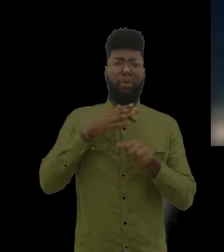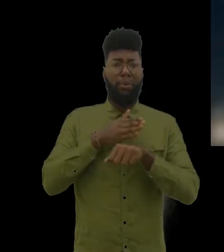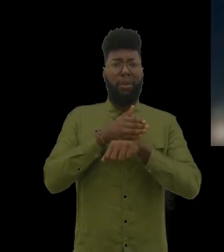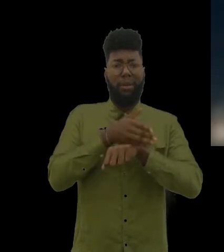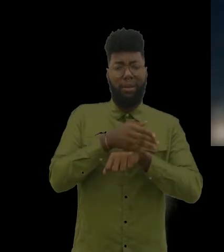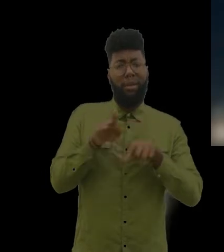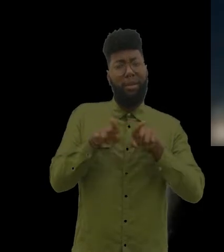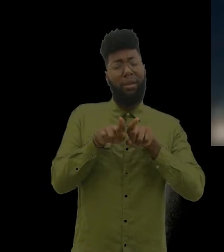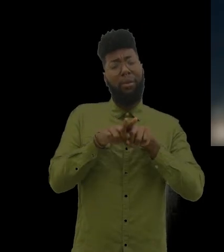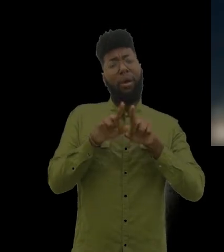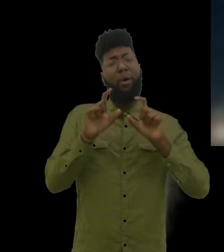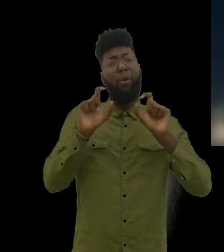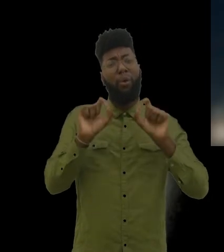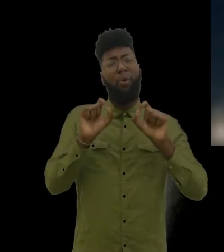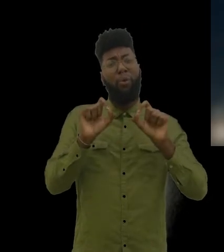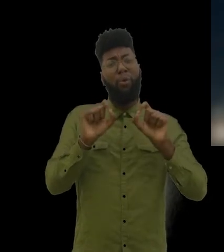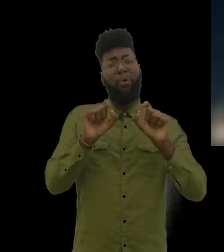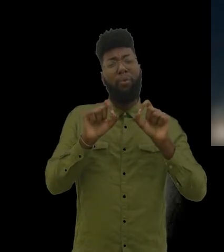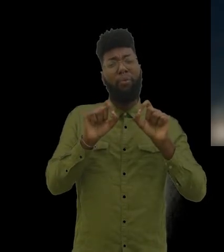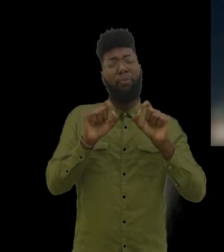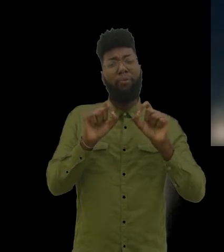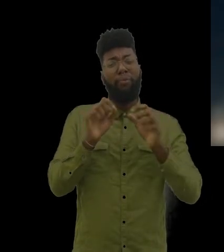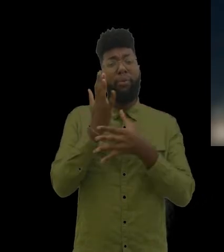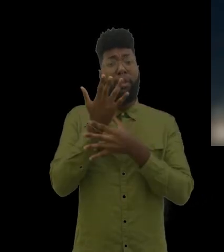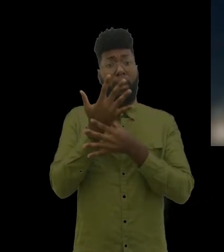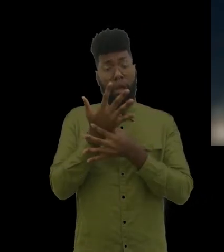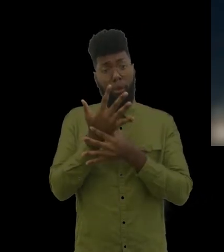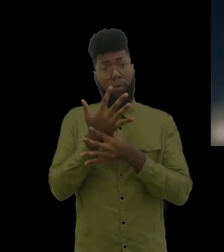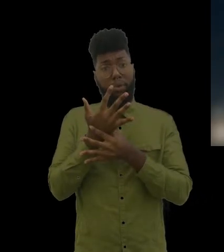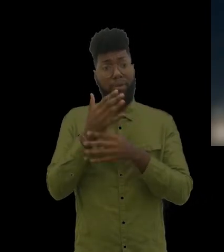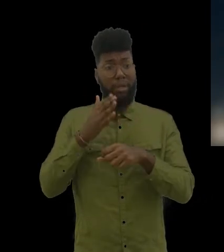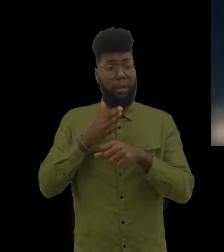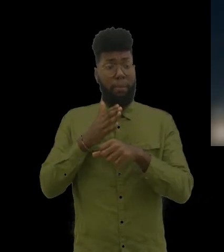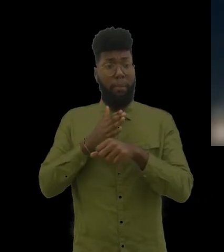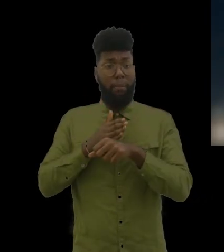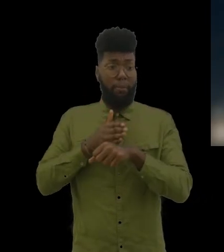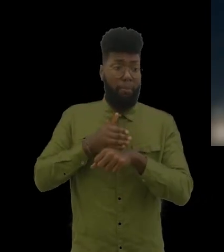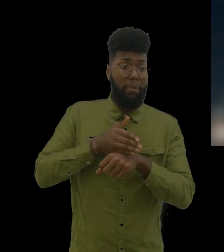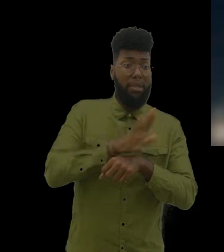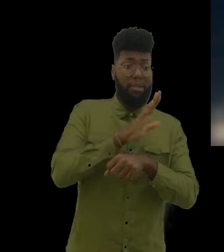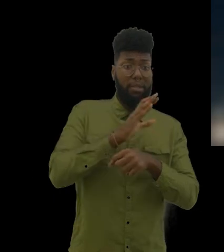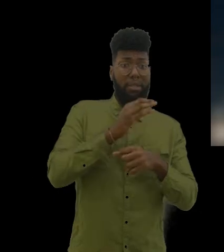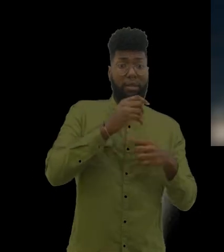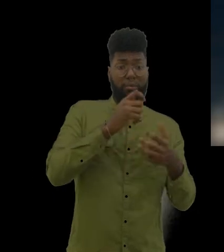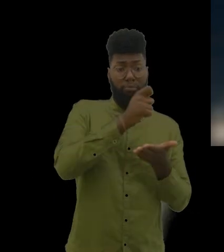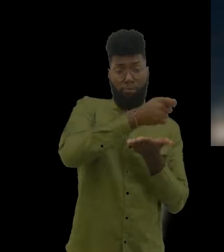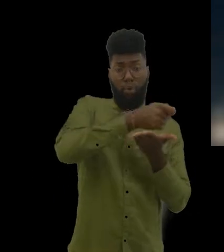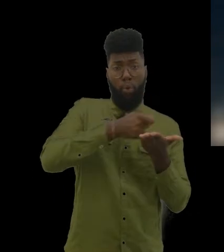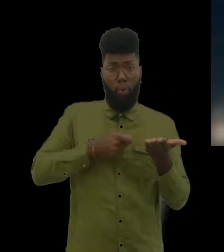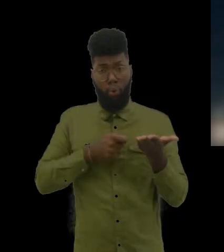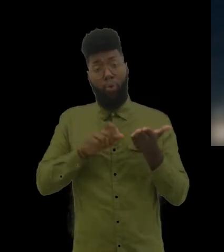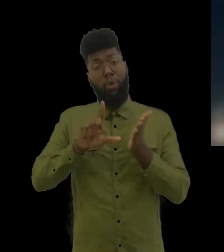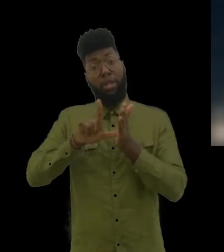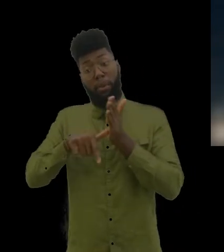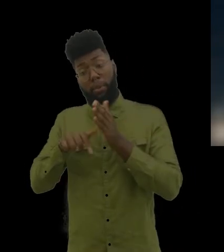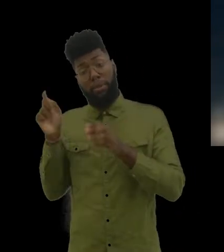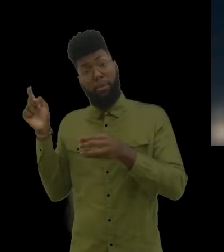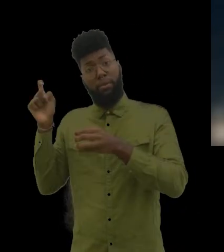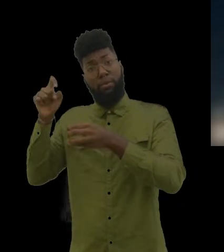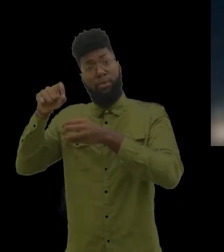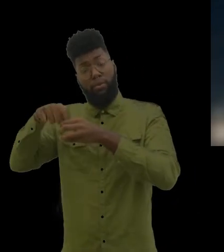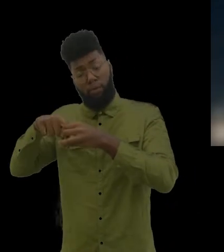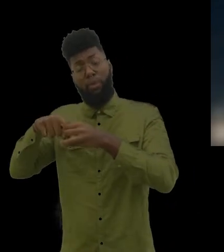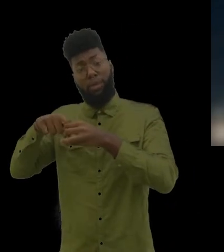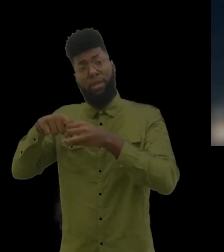UX, passei num concurso lá e fiquei nas 2 universidades durante o período, depois saí, voltei para a Fevale, acabei retornando para a